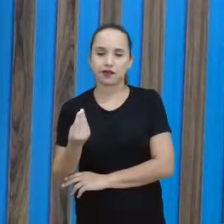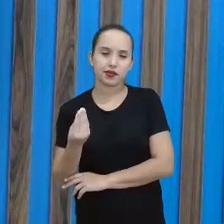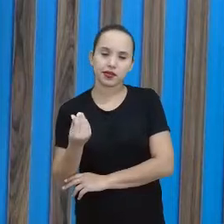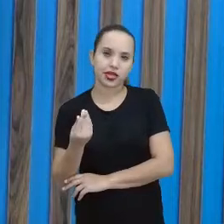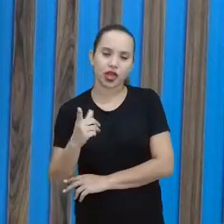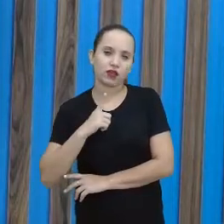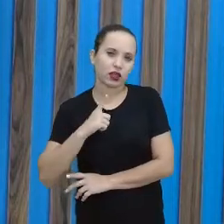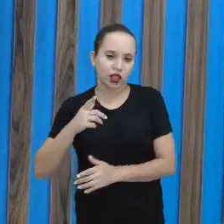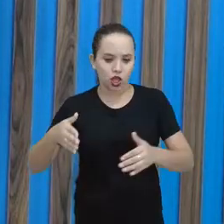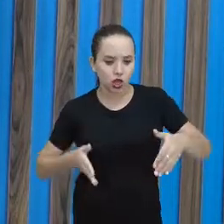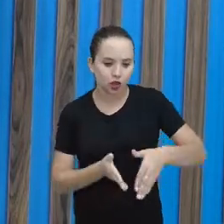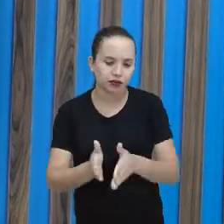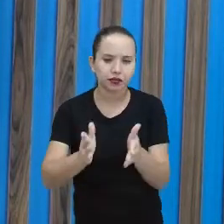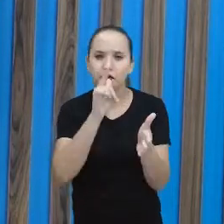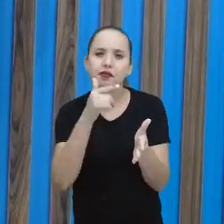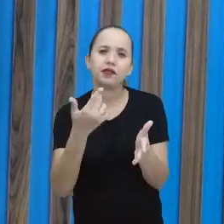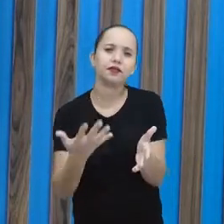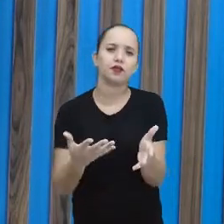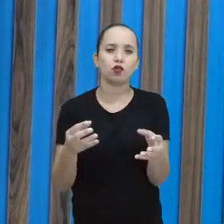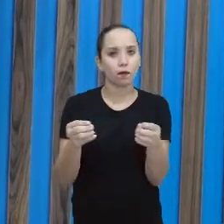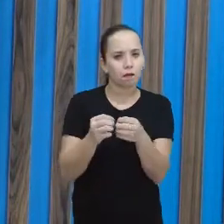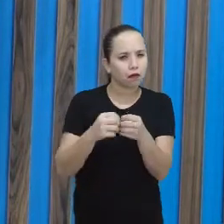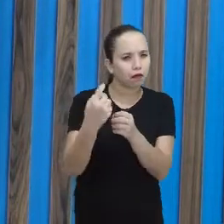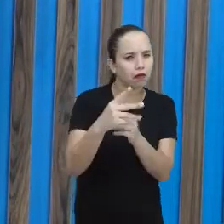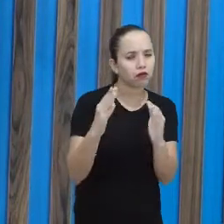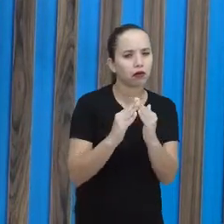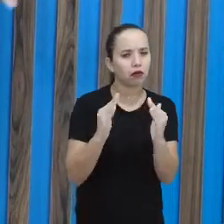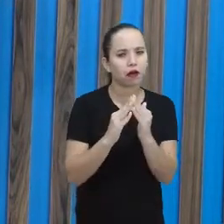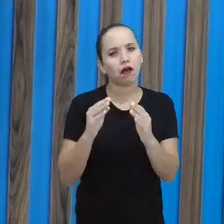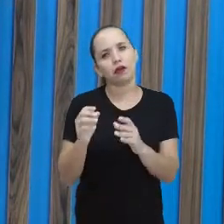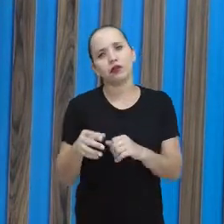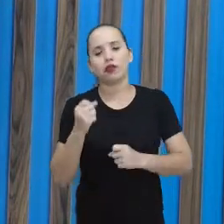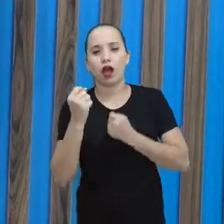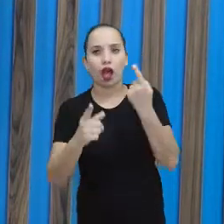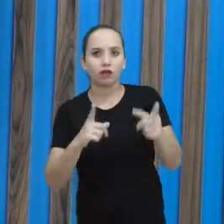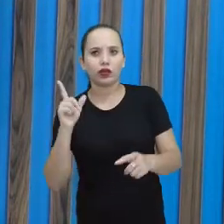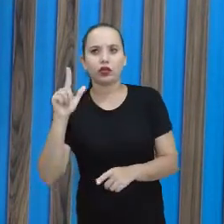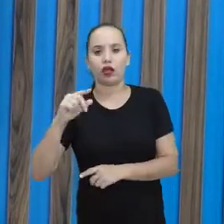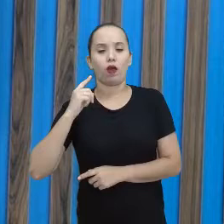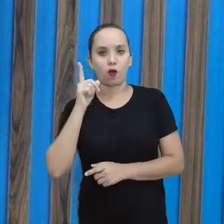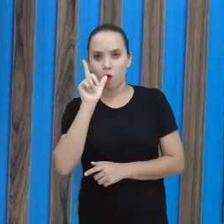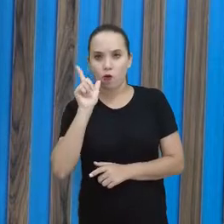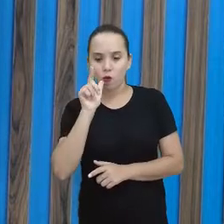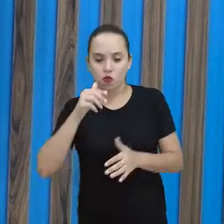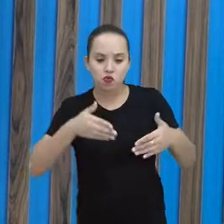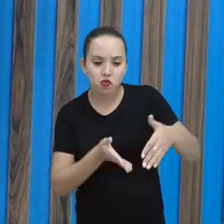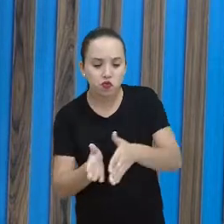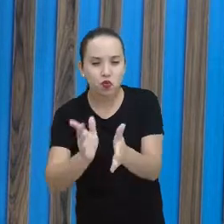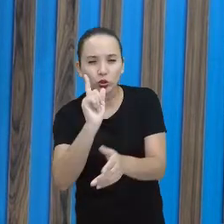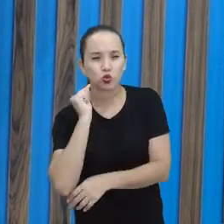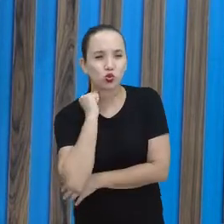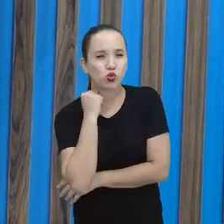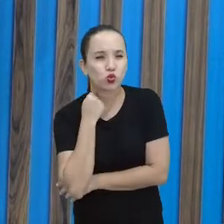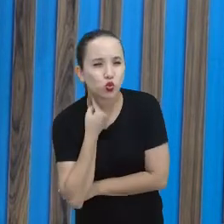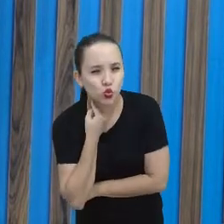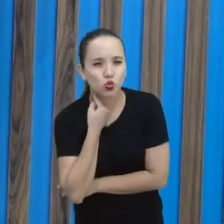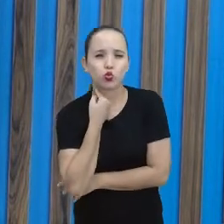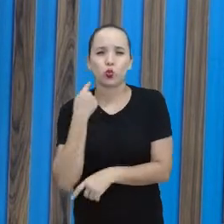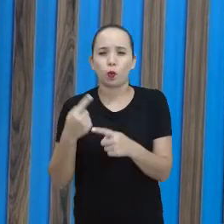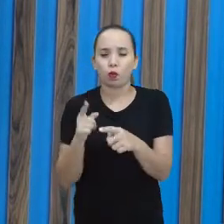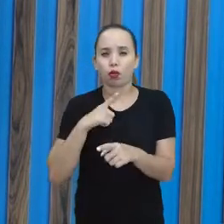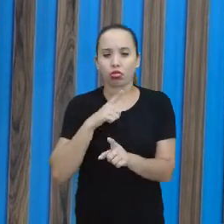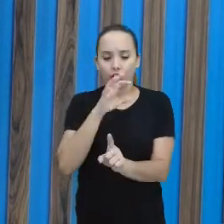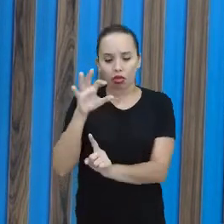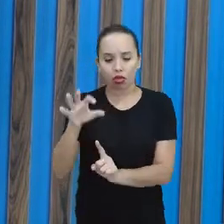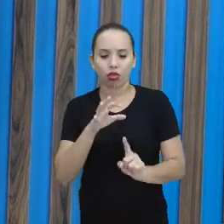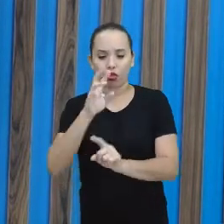algum rio, né, que perto da sua casa, algum riacho, às vezes está poluído por conta de atividades humanas. Então você